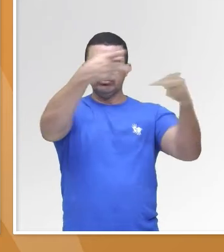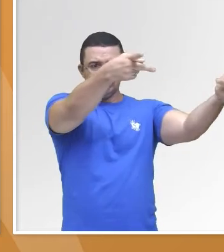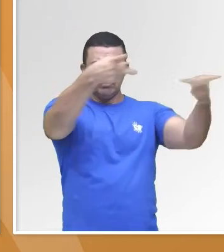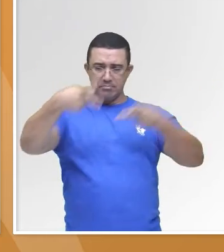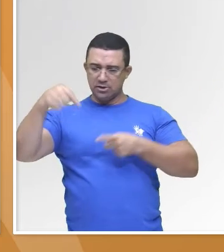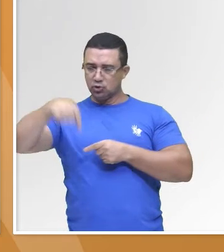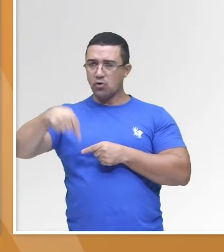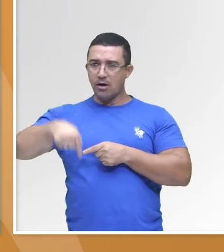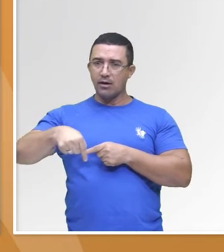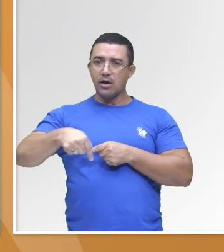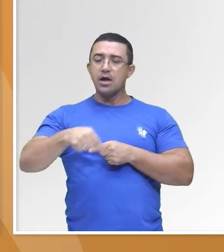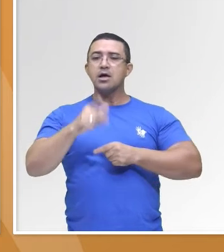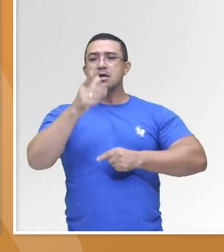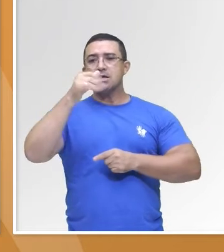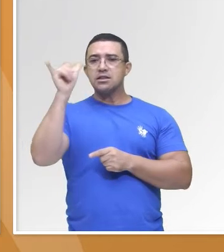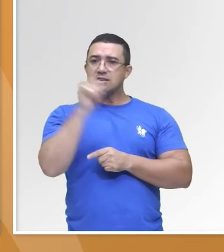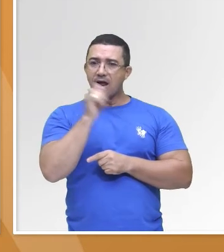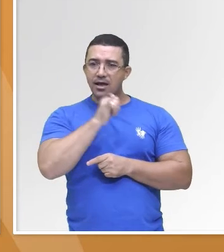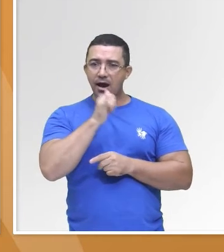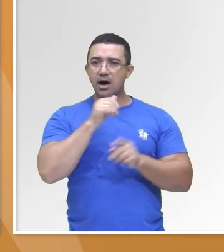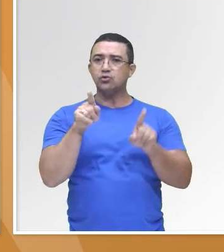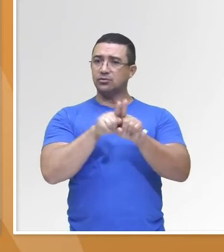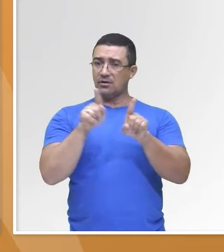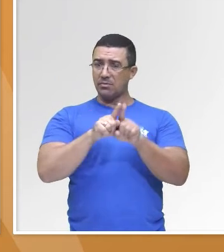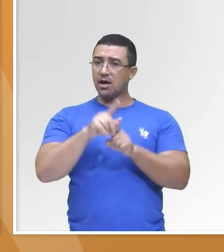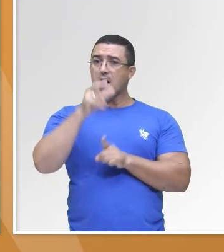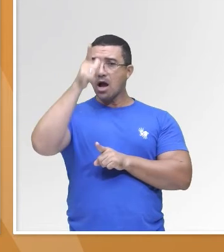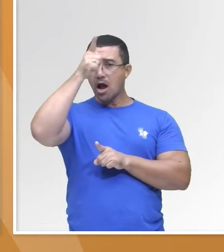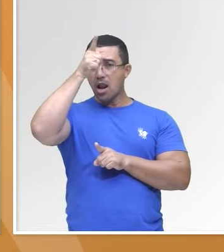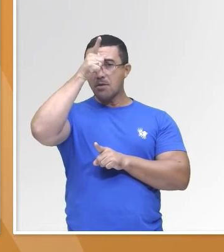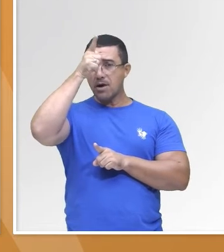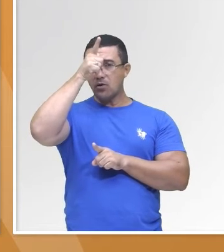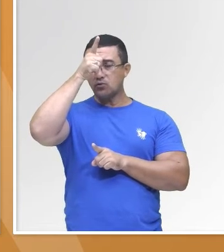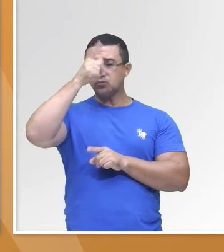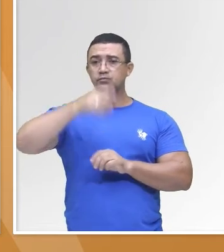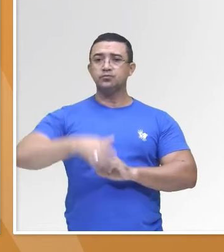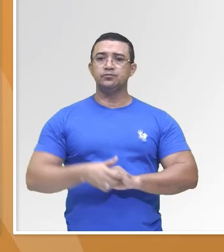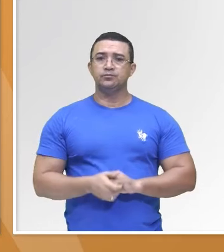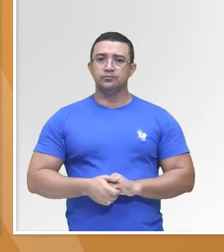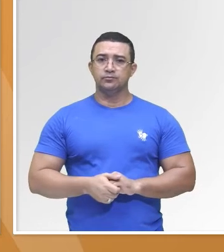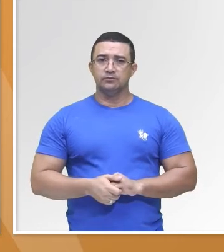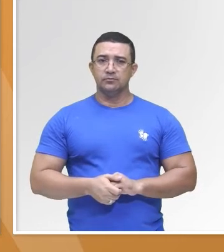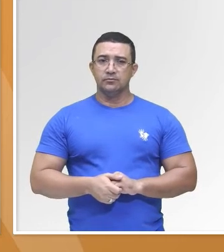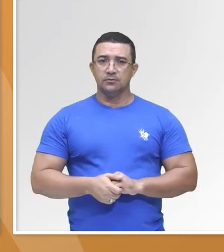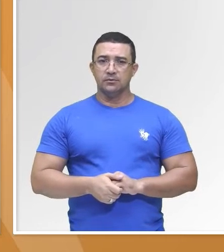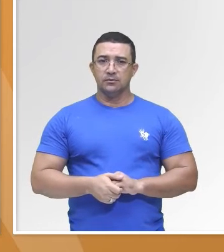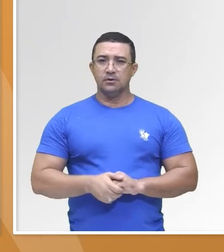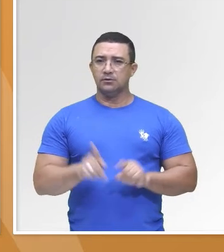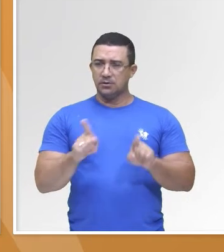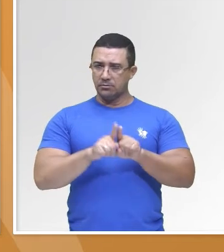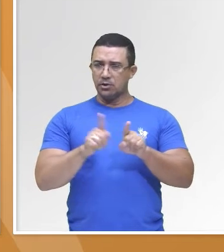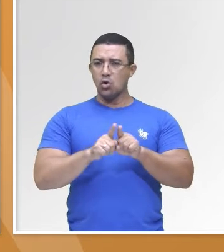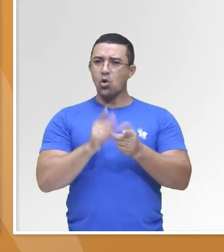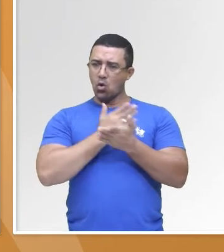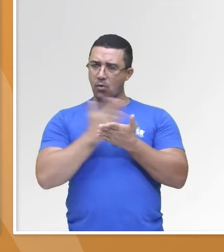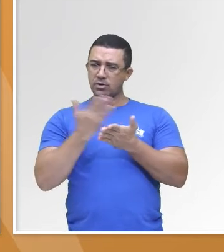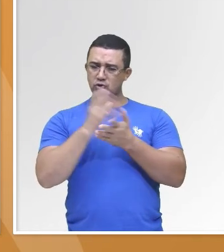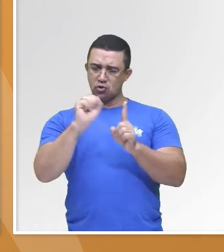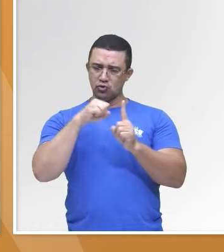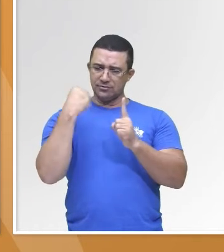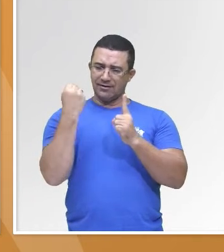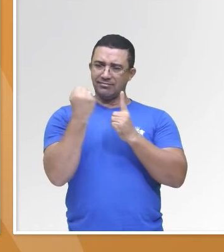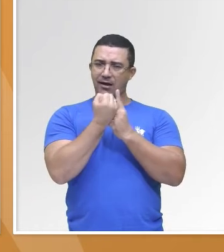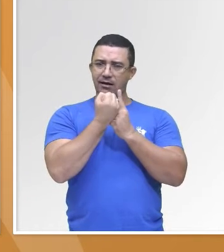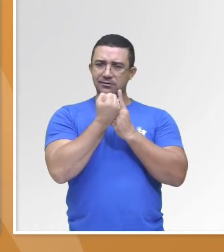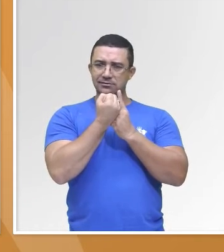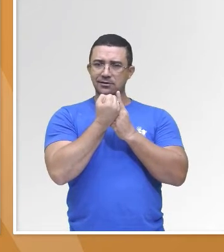pelos imigrantes italianos e alemães. Tá? E aí houve a formação de uma sociedade formada